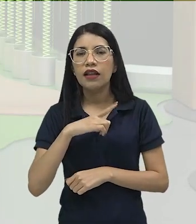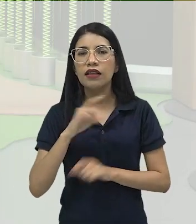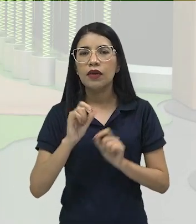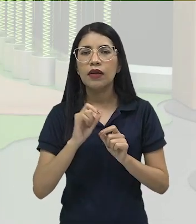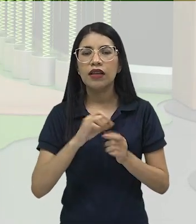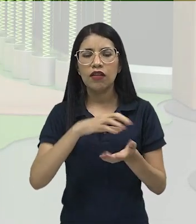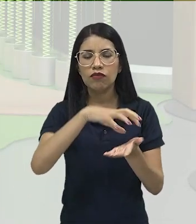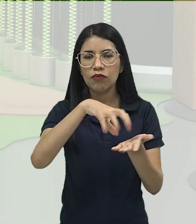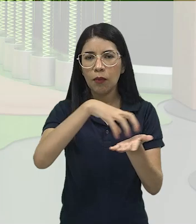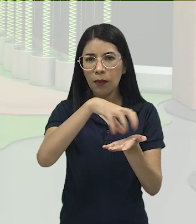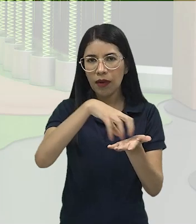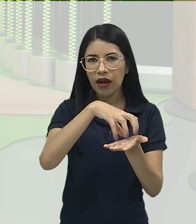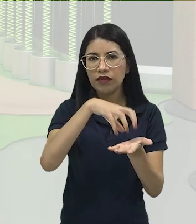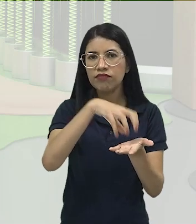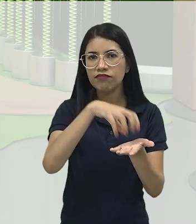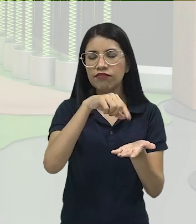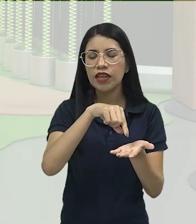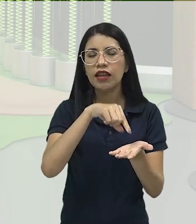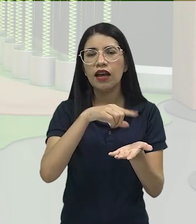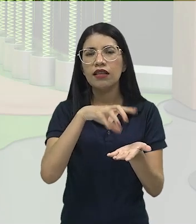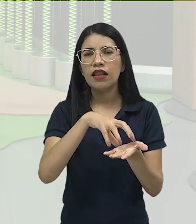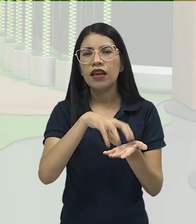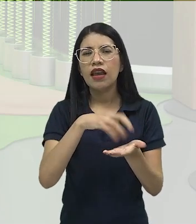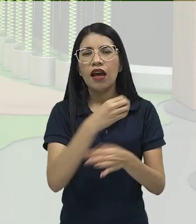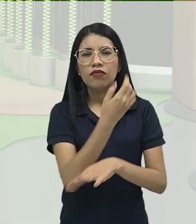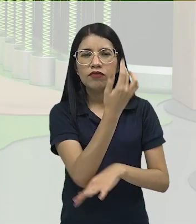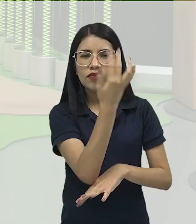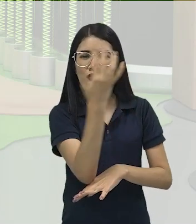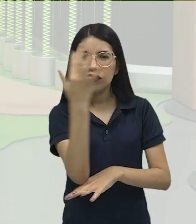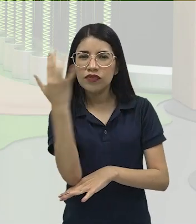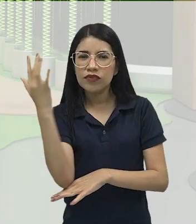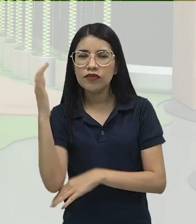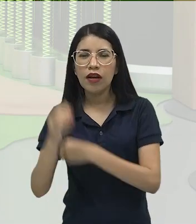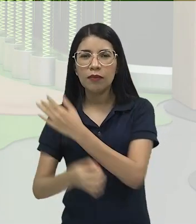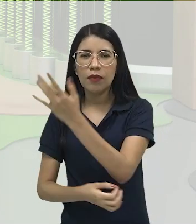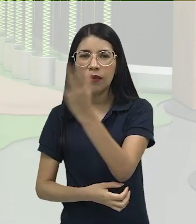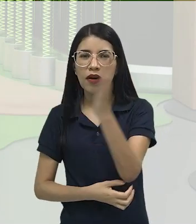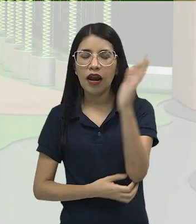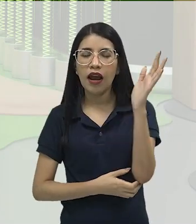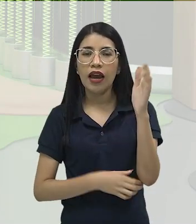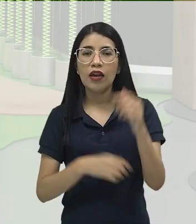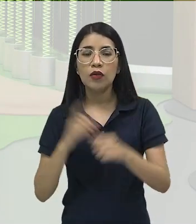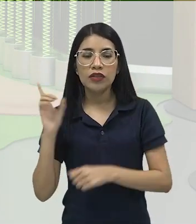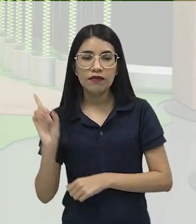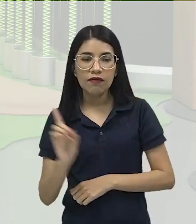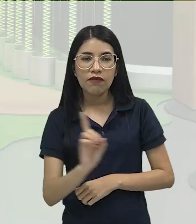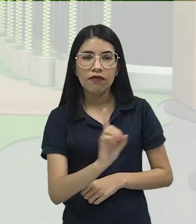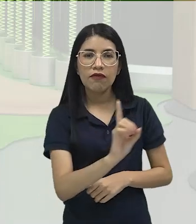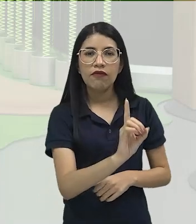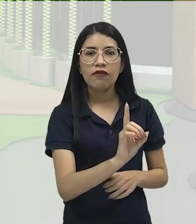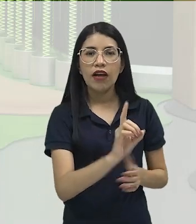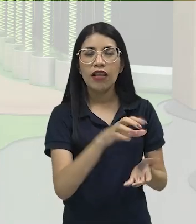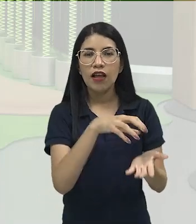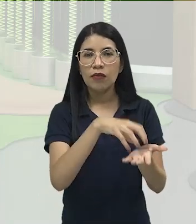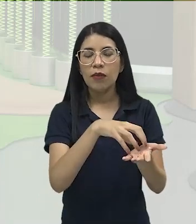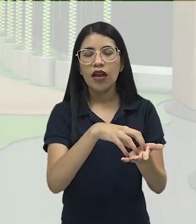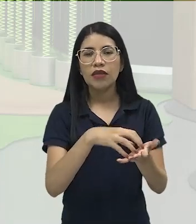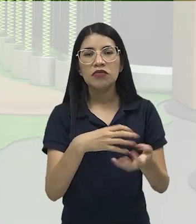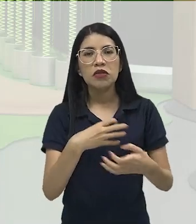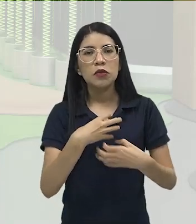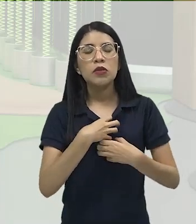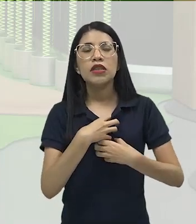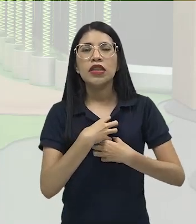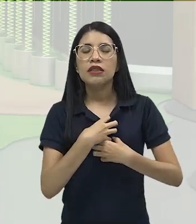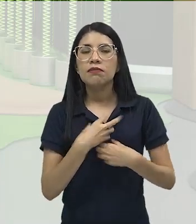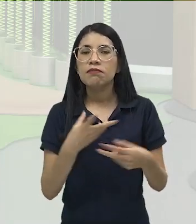tem um parque, tá? Um parque cheio de árvores. Quando você entra nesse parque, você já sente a diferença, não